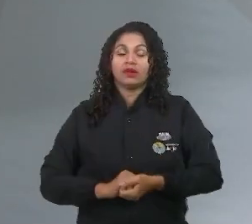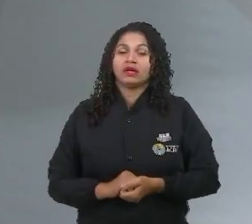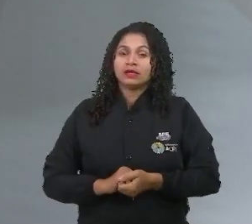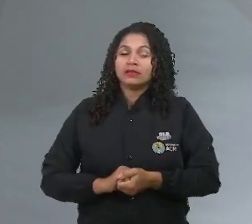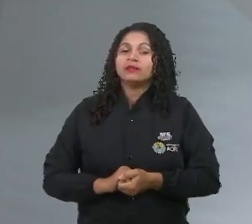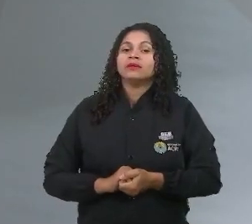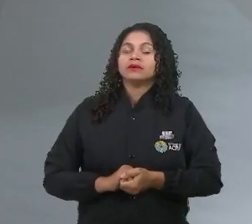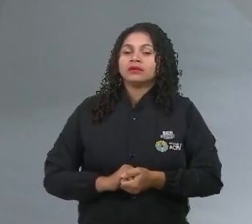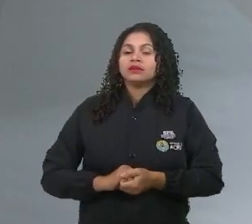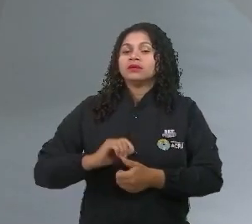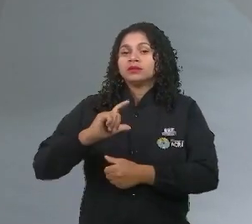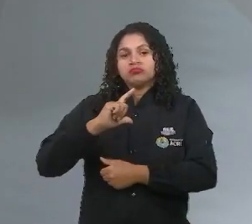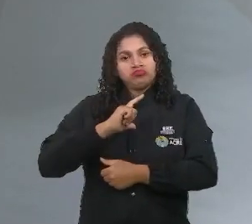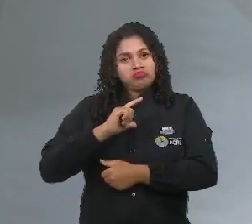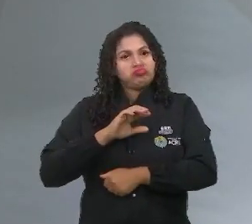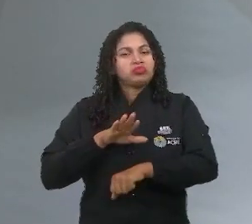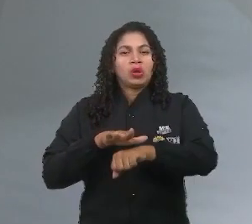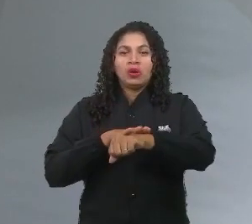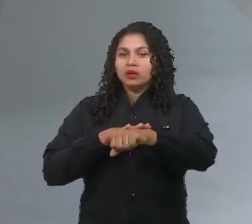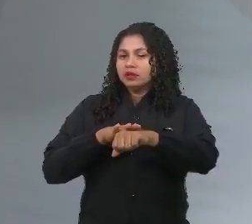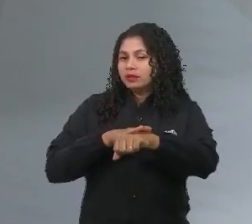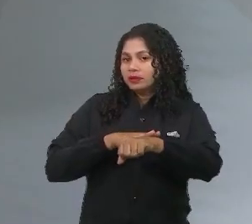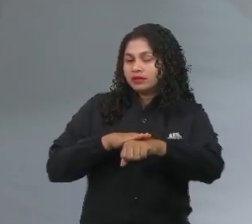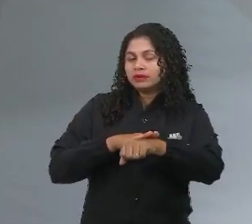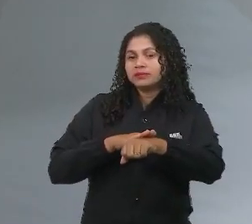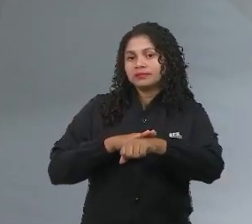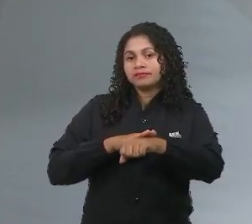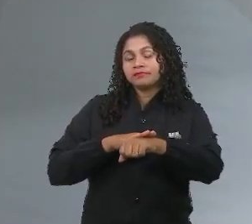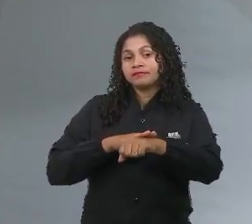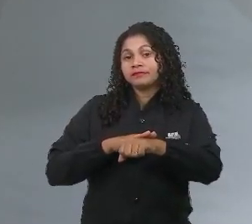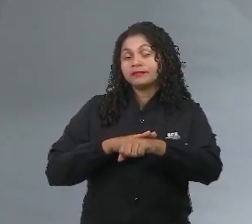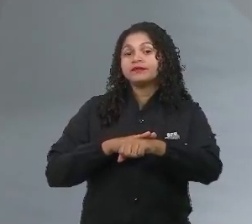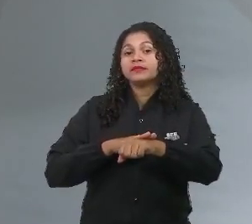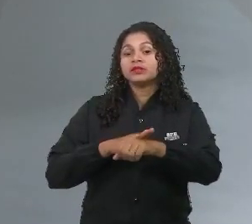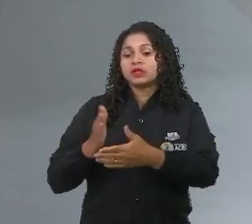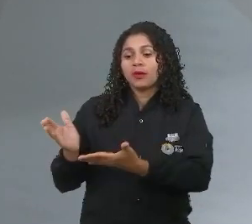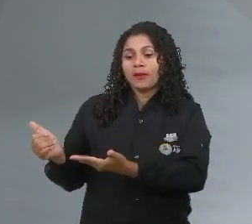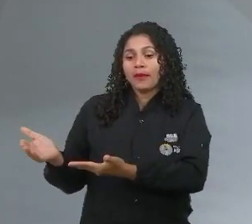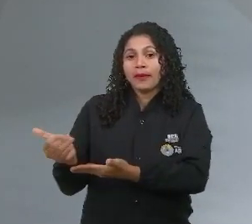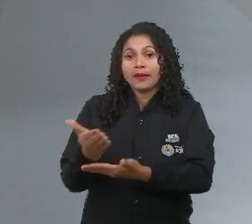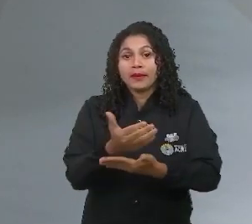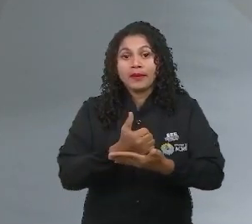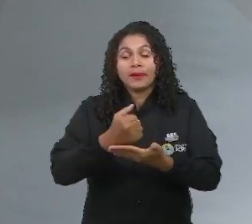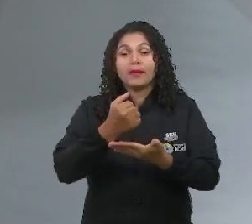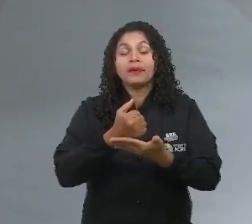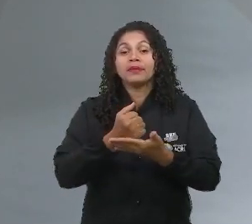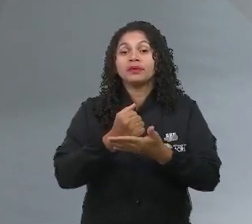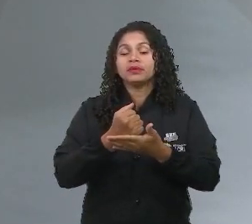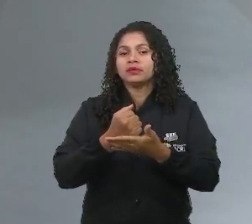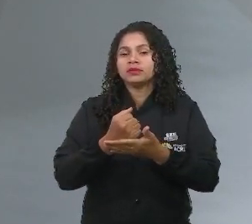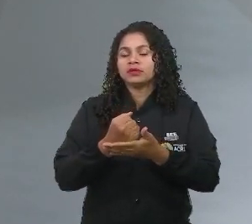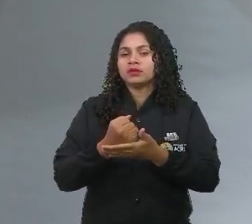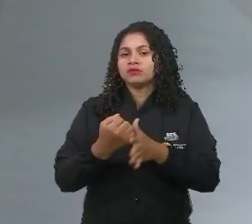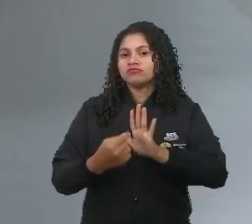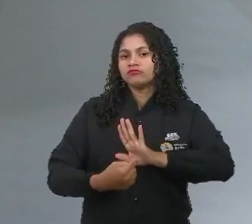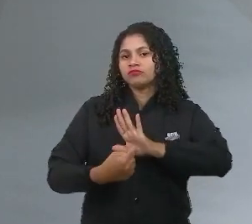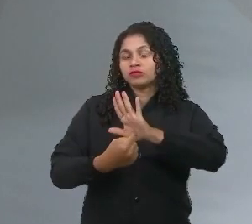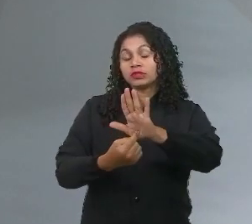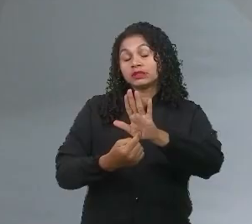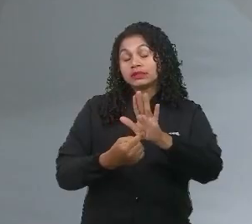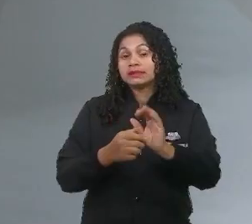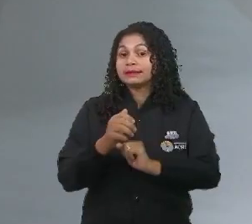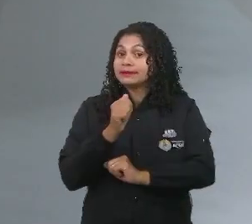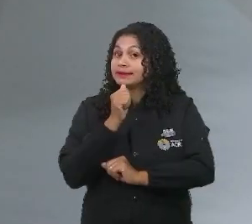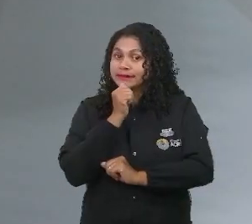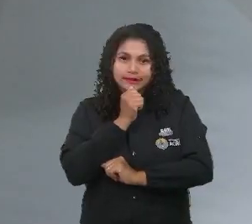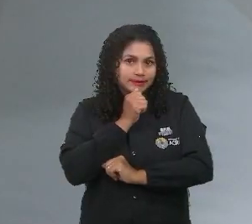negros. E dados mais recentes ainda não apontaram para a alteração dessa